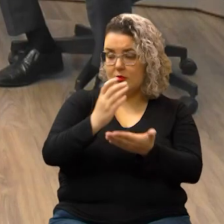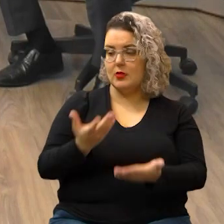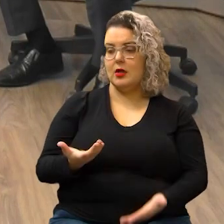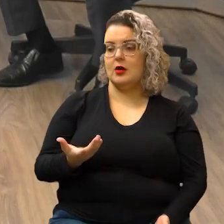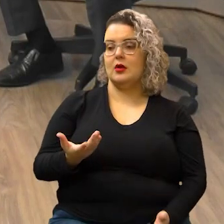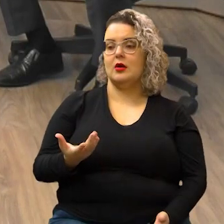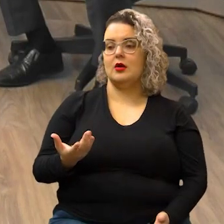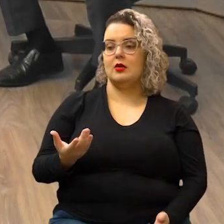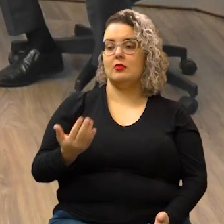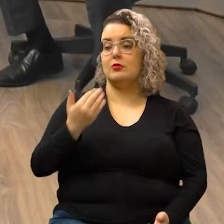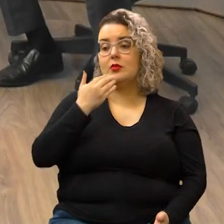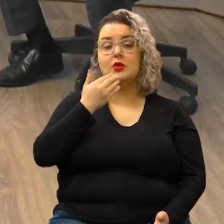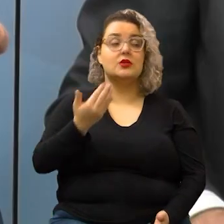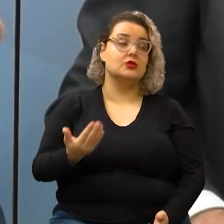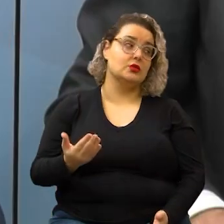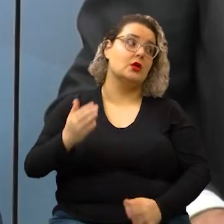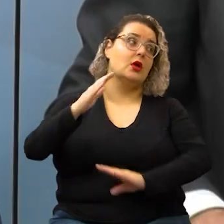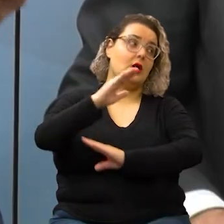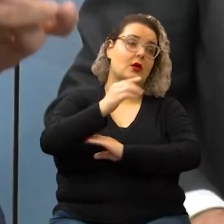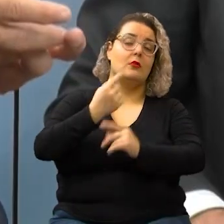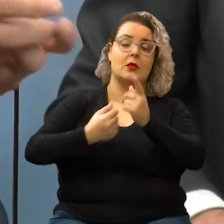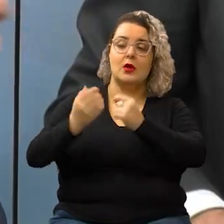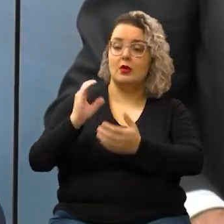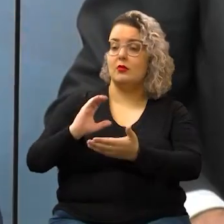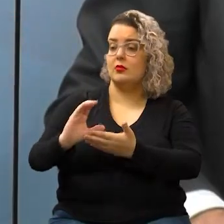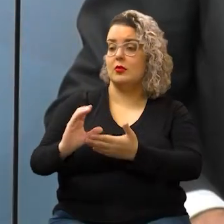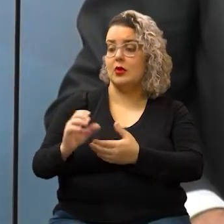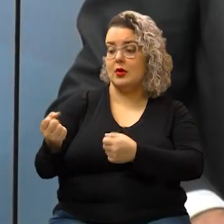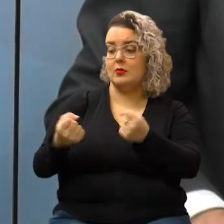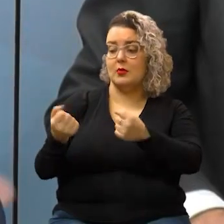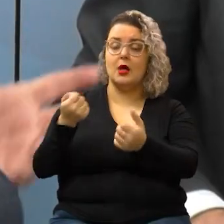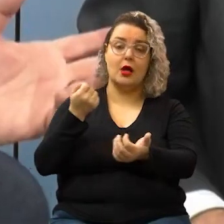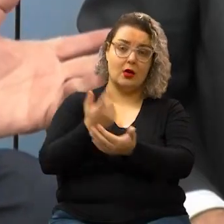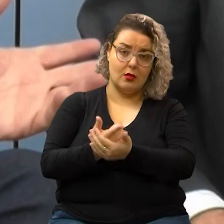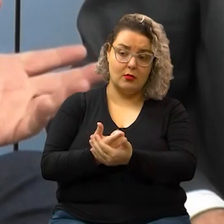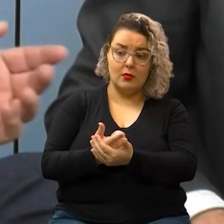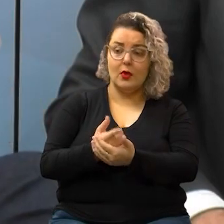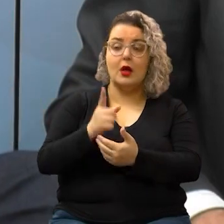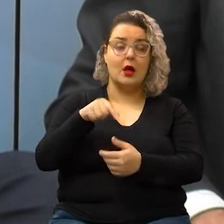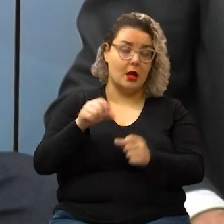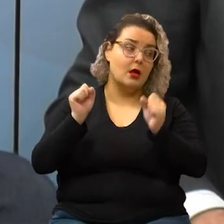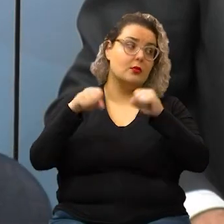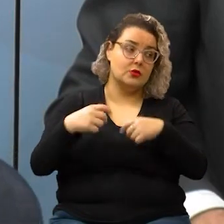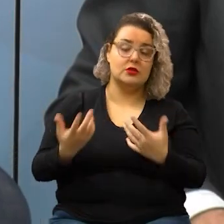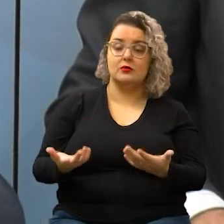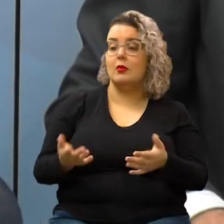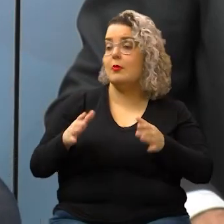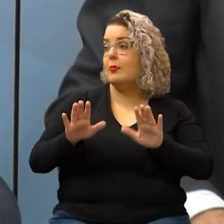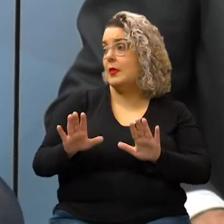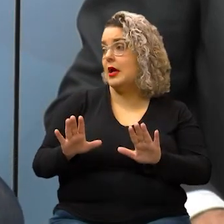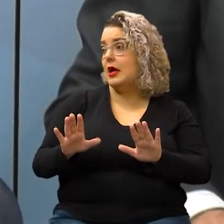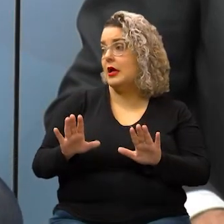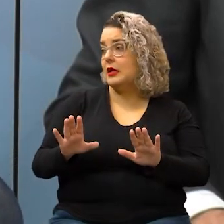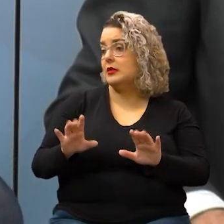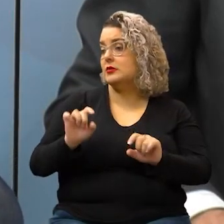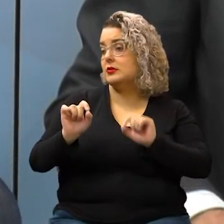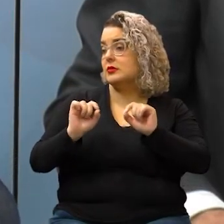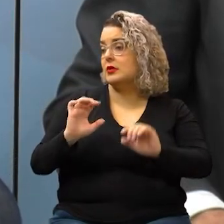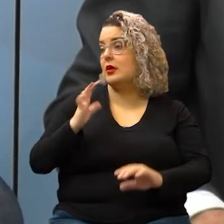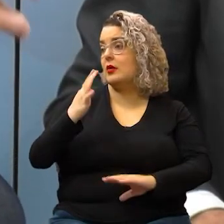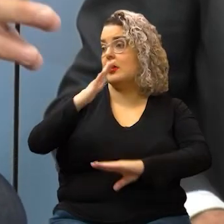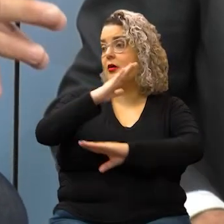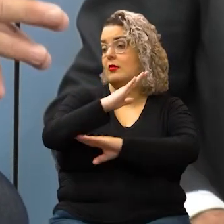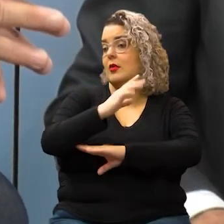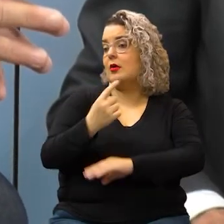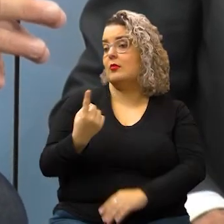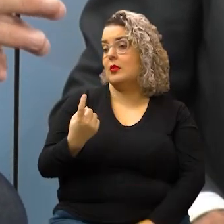de uma emenda impositiva, a Câmara destinar recursos para aquisição de veículo. É possível. Só que aí nós vamos assim, a Câmara só pode dar